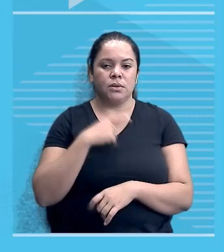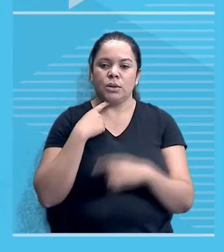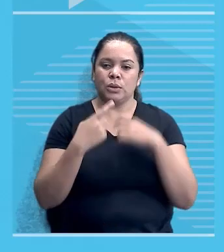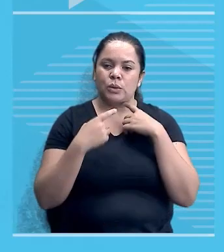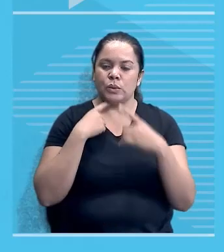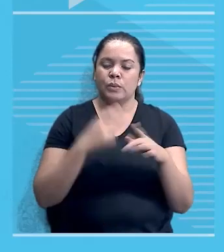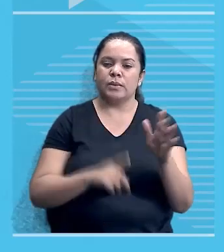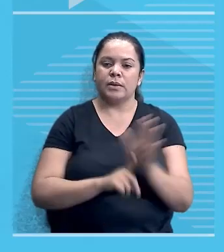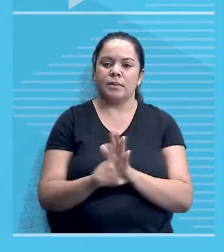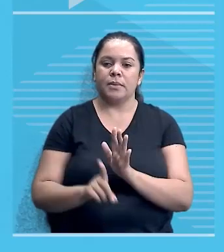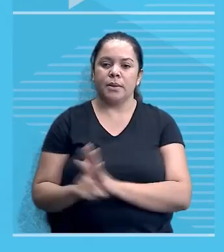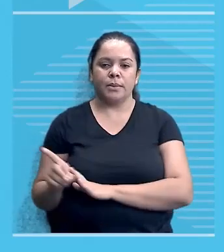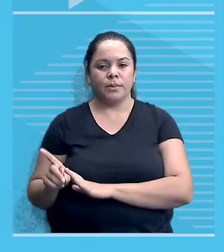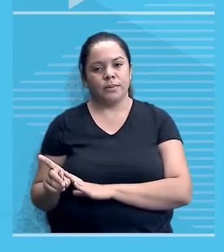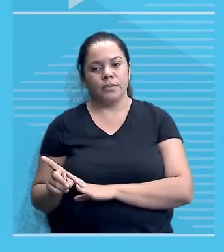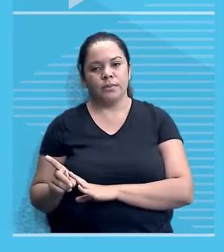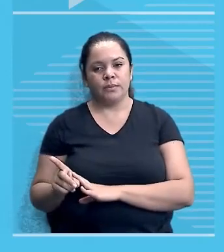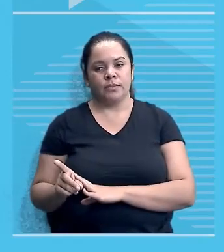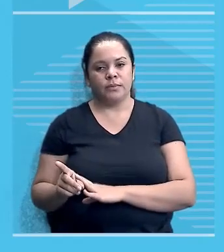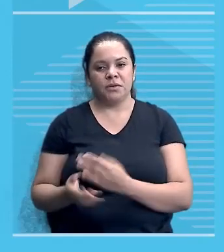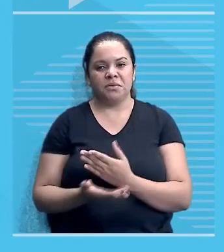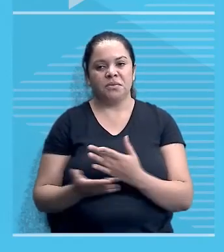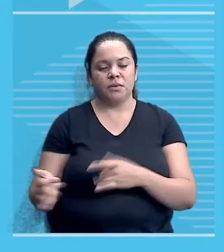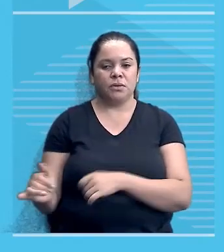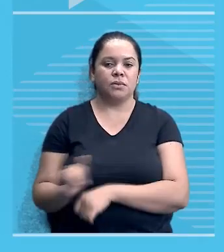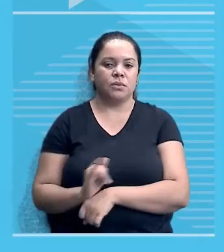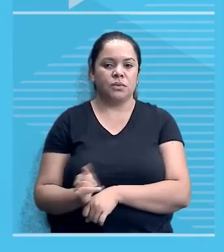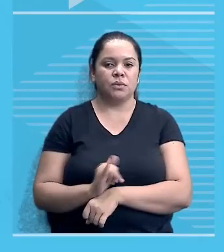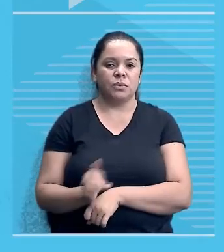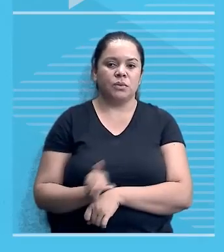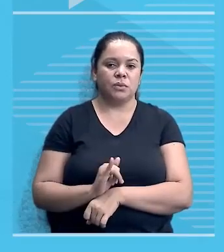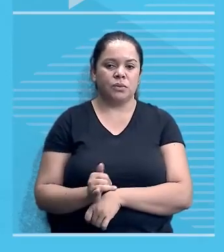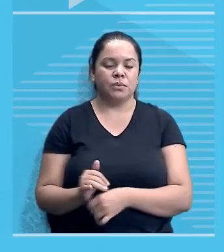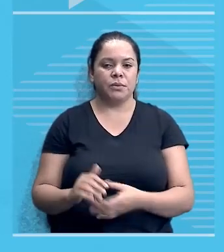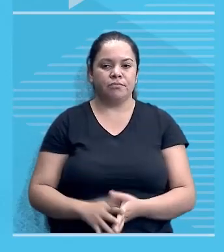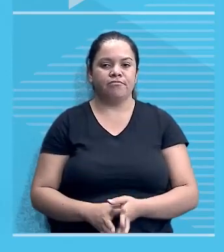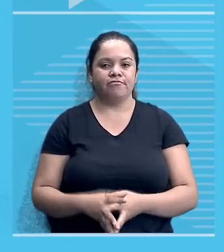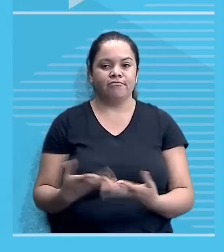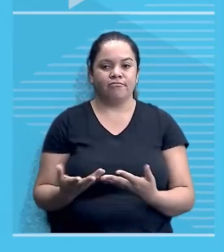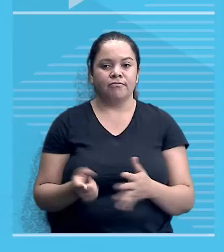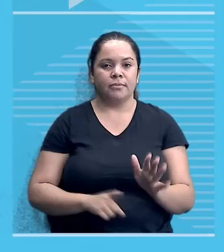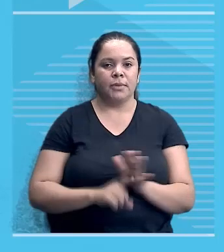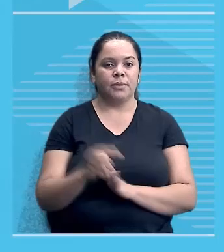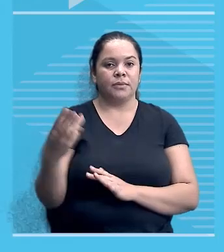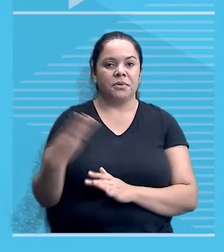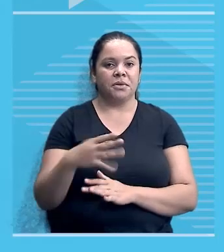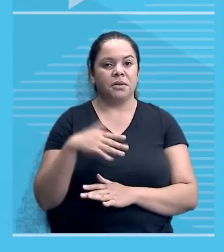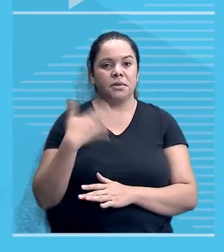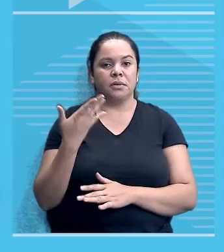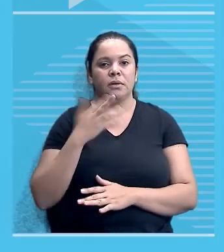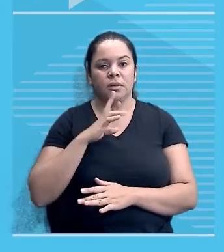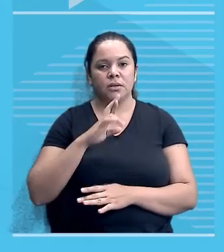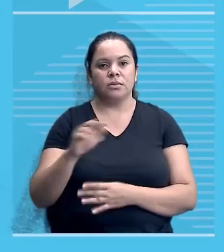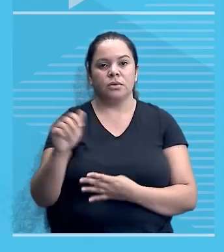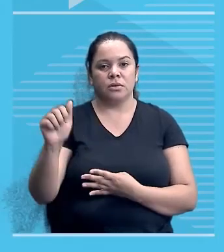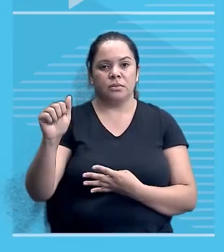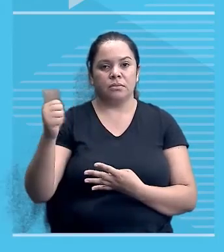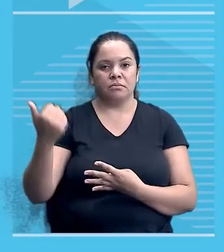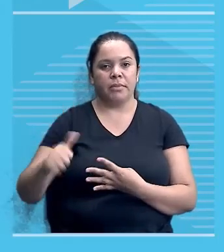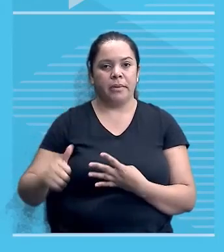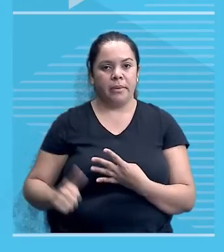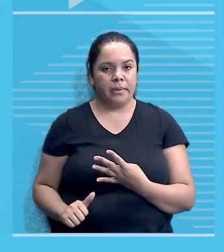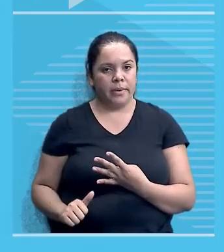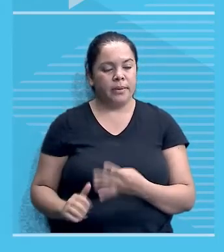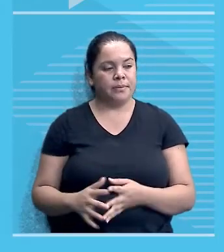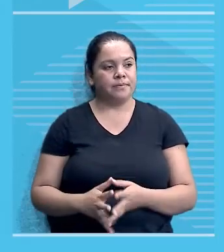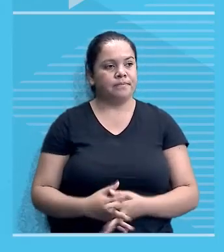e os nossos amigos aí via YouTube terceira questão letra a b c